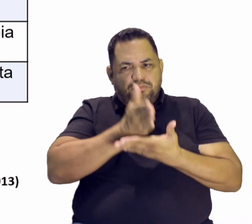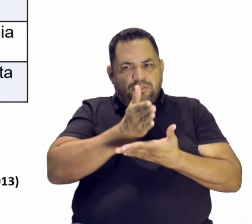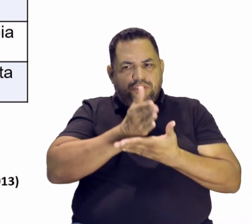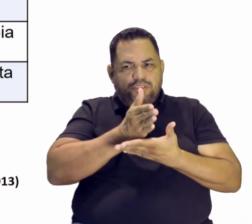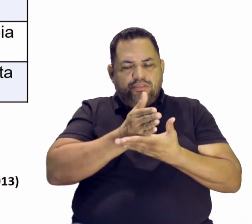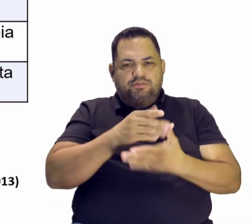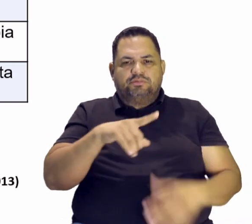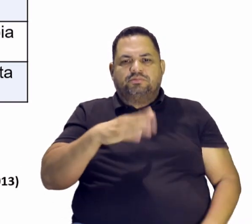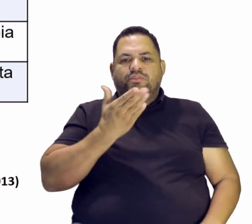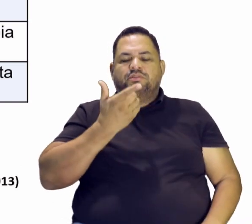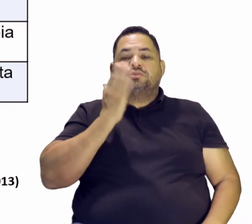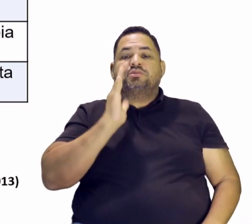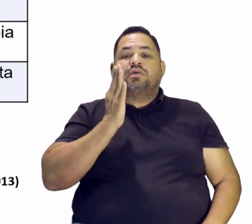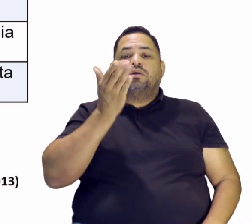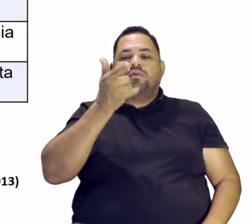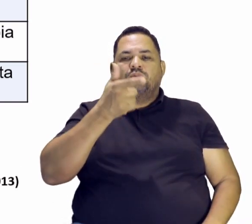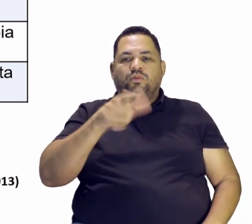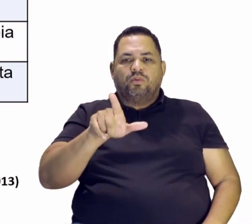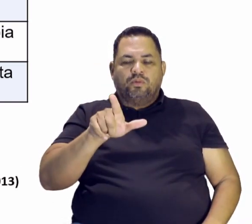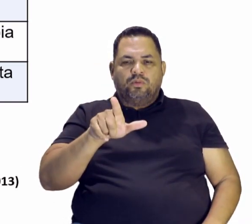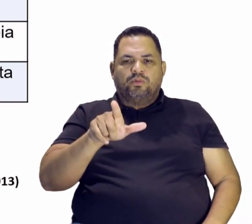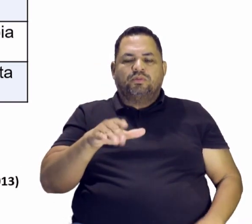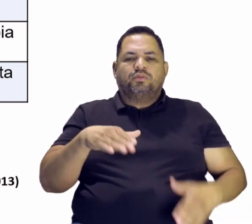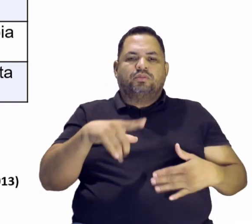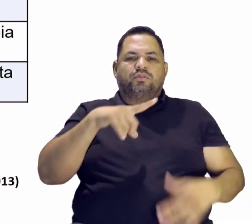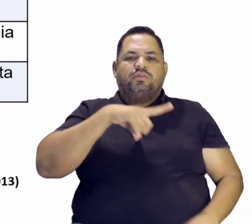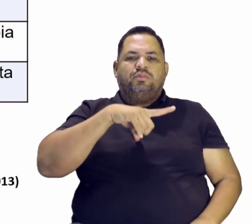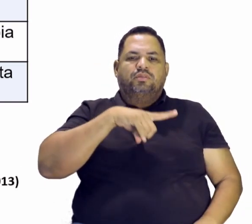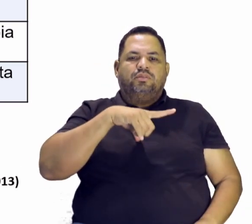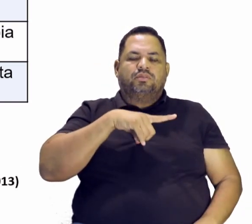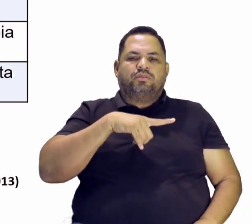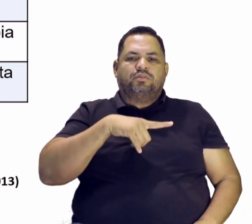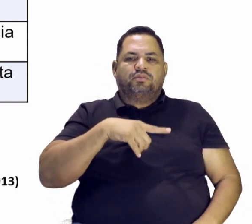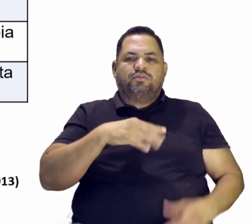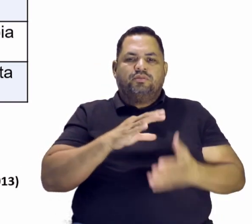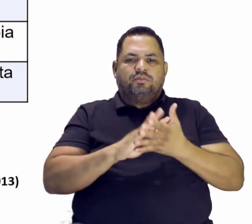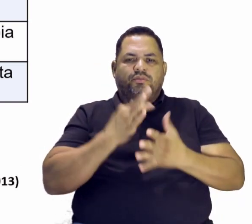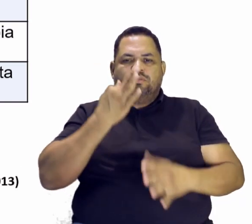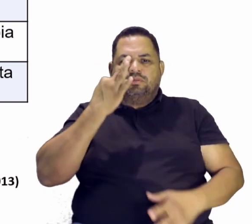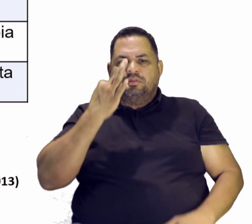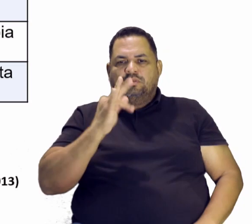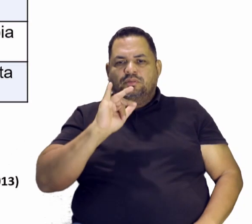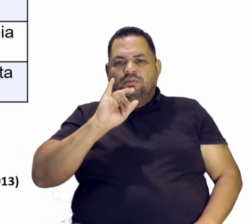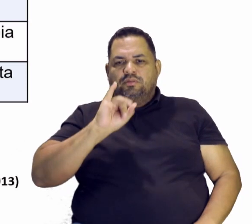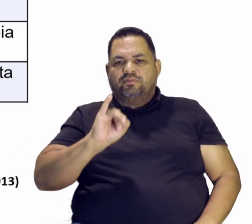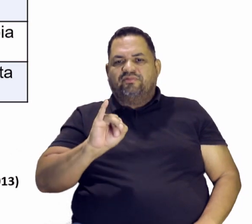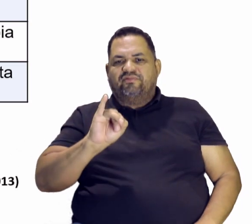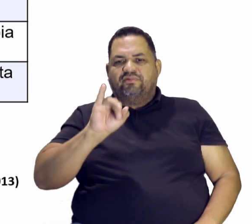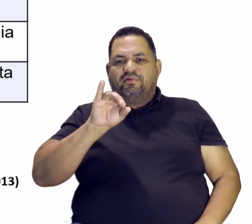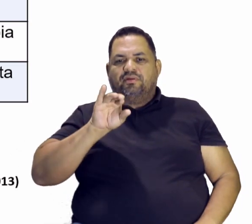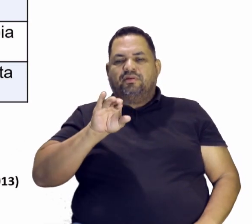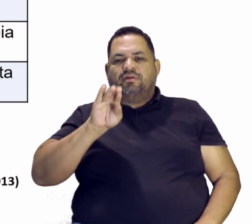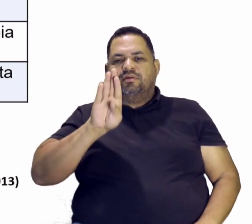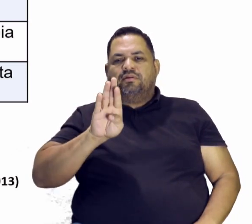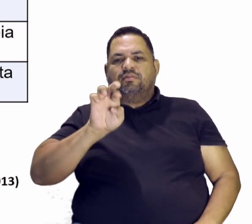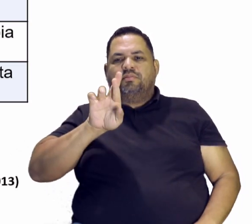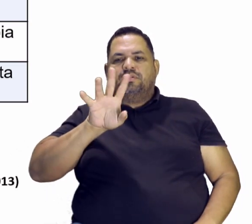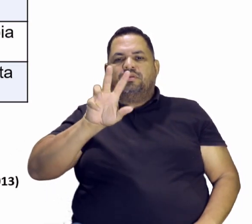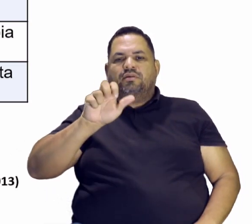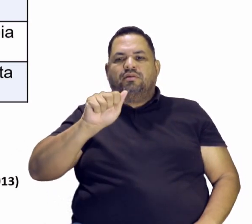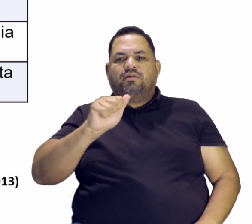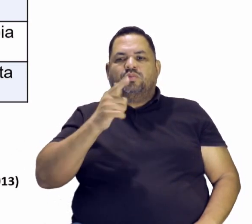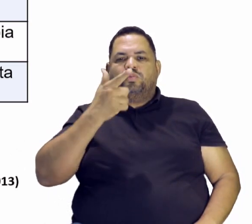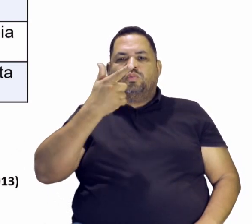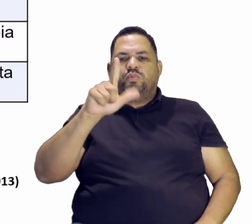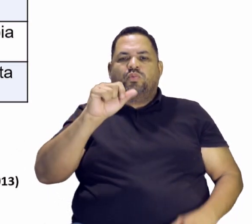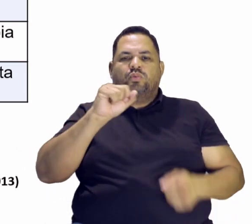já consigo aí nesse tipo, quando eu tenho esse tipo de fibra, o tipo 2A, eu já consigo realizar aí os dois